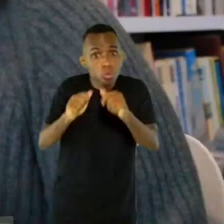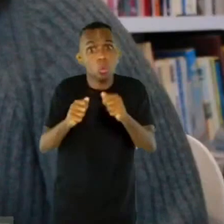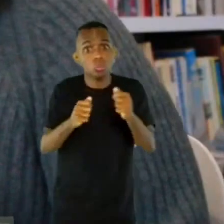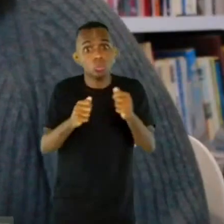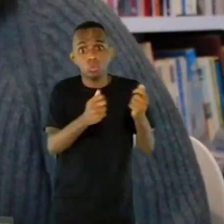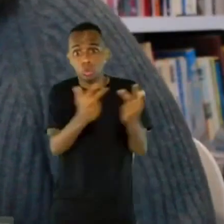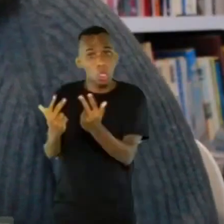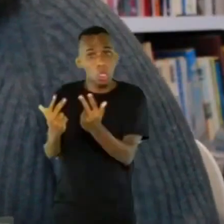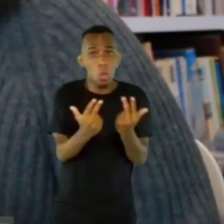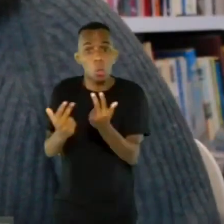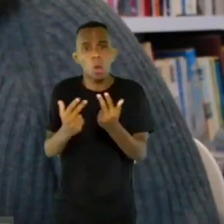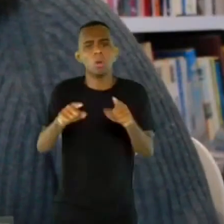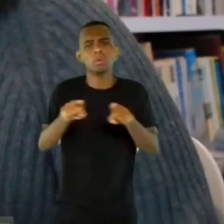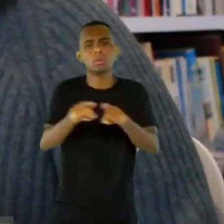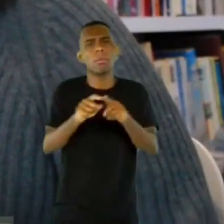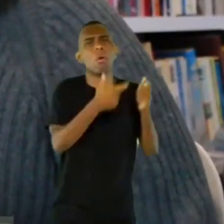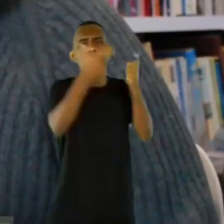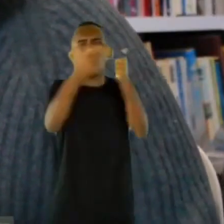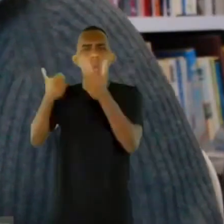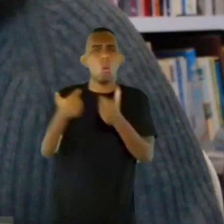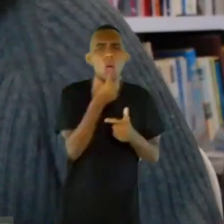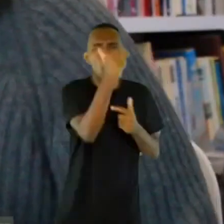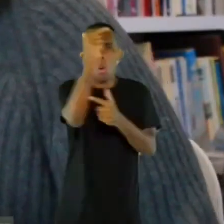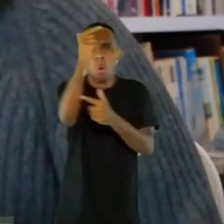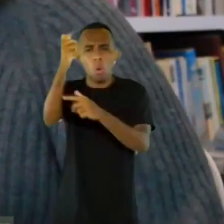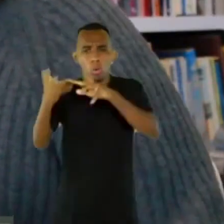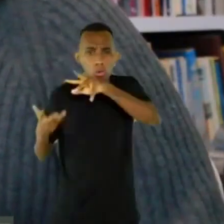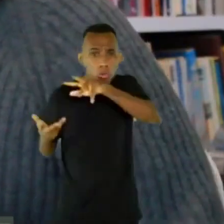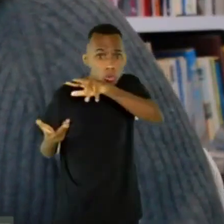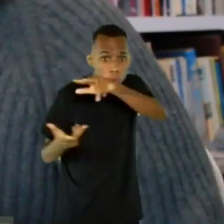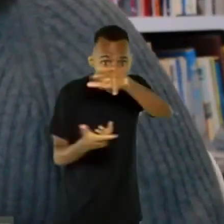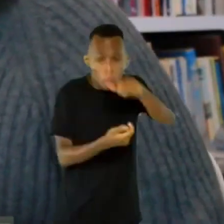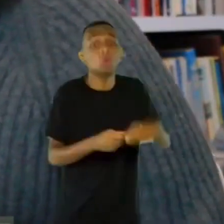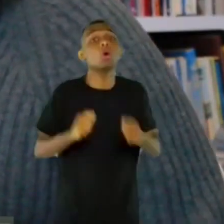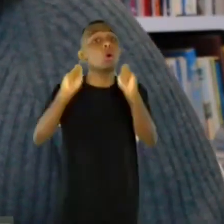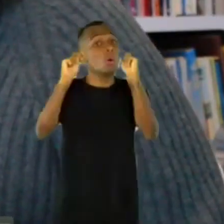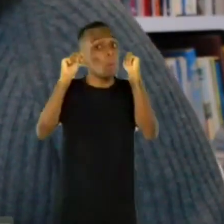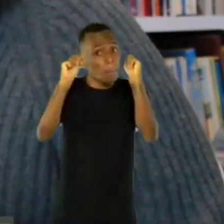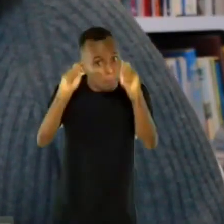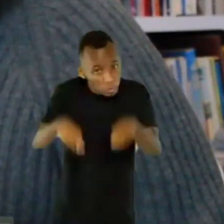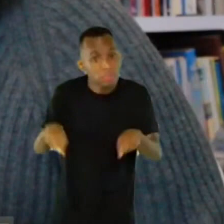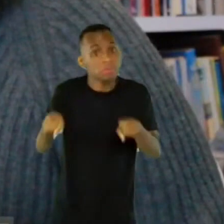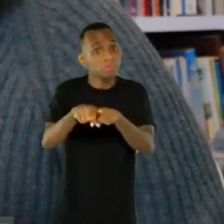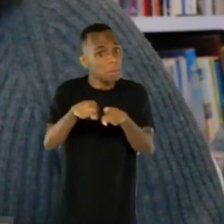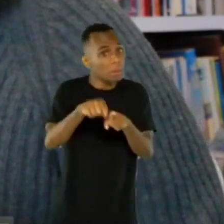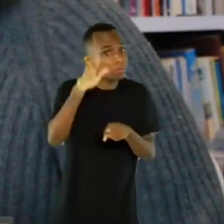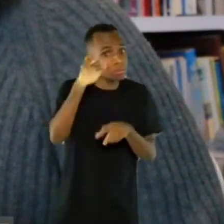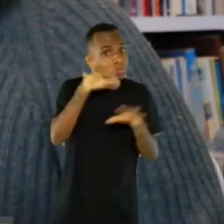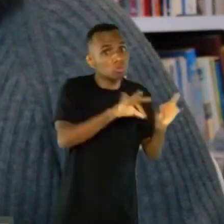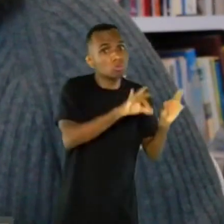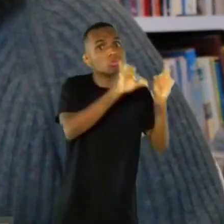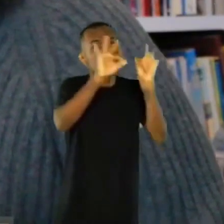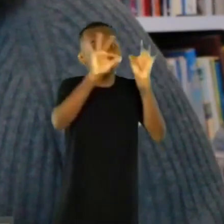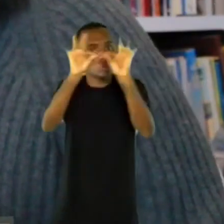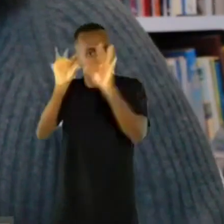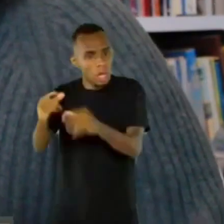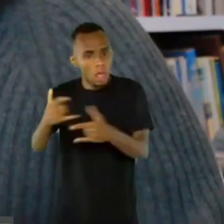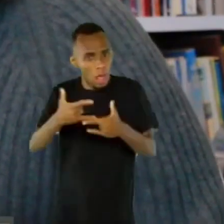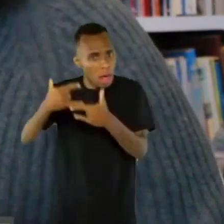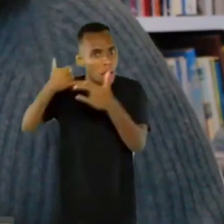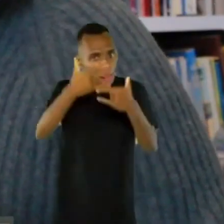outros lugares pelo mundo afora aí, que em esquema de cross-spotting transmitem o nosso